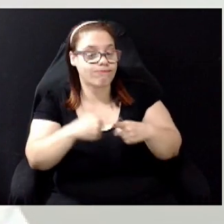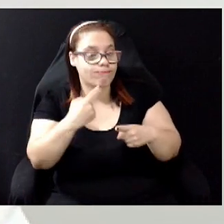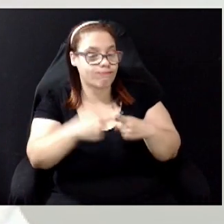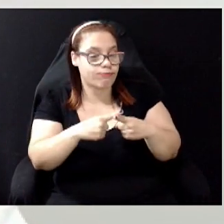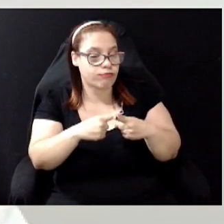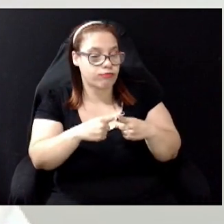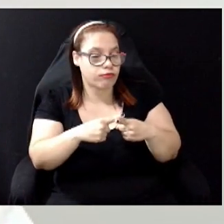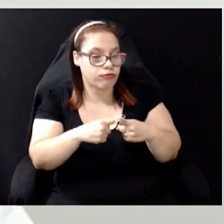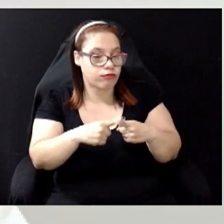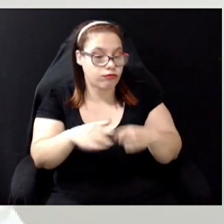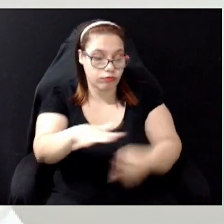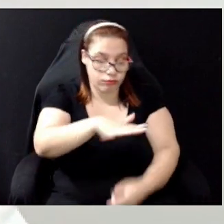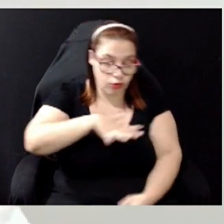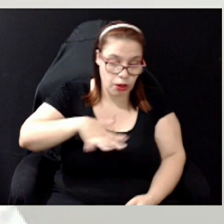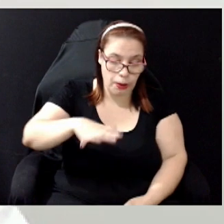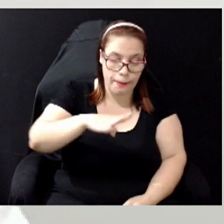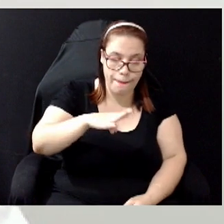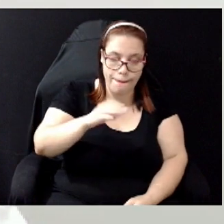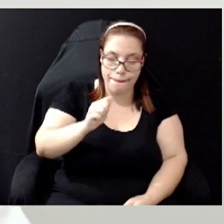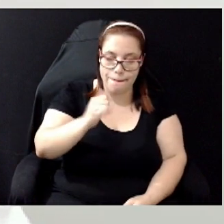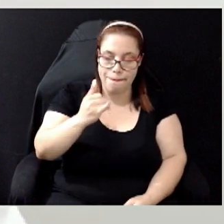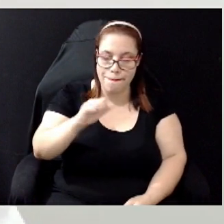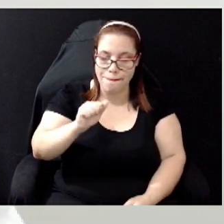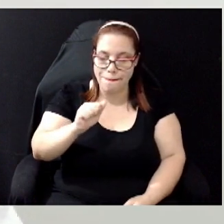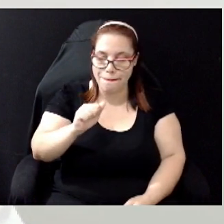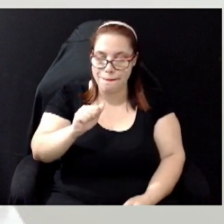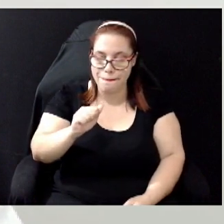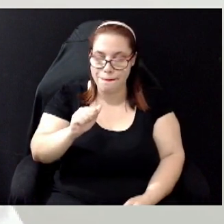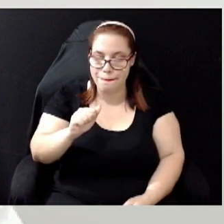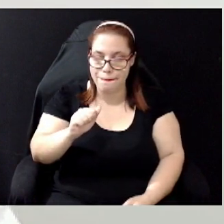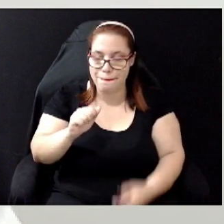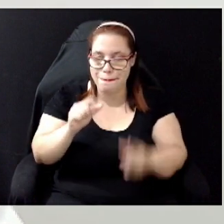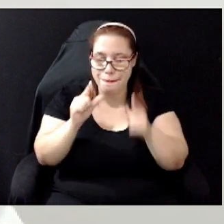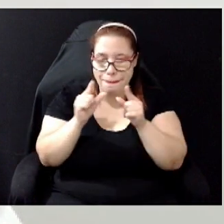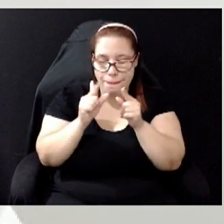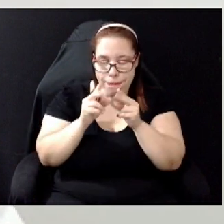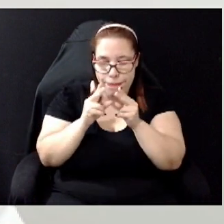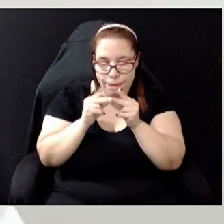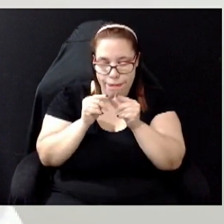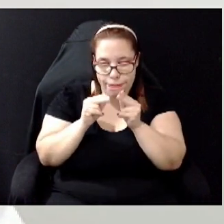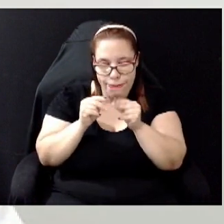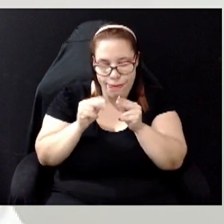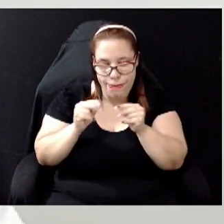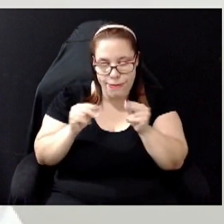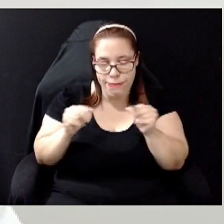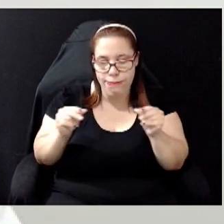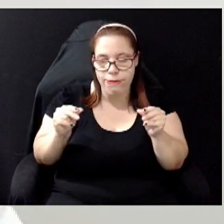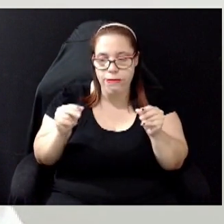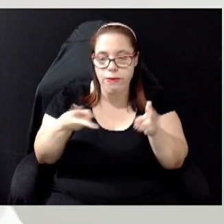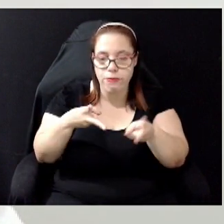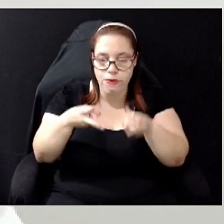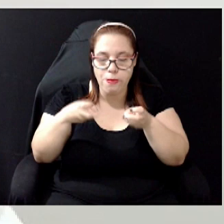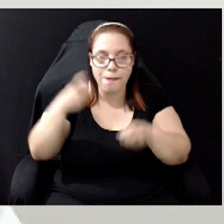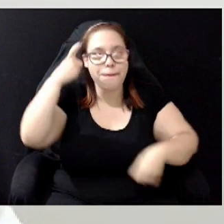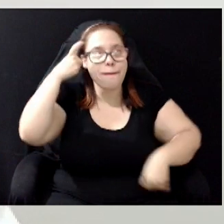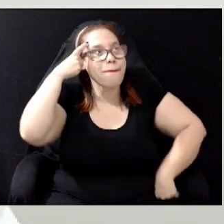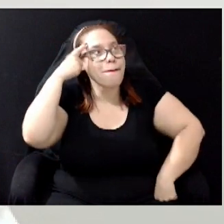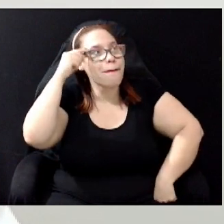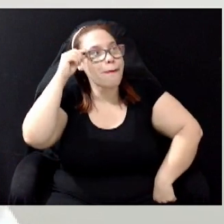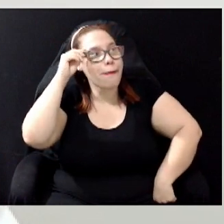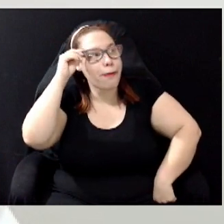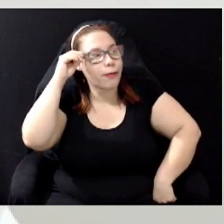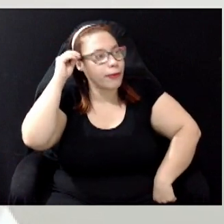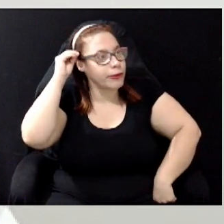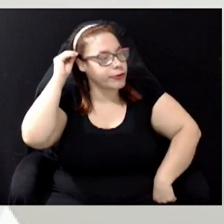porque a nossa região, a nossa bacia, é uma bacia de escassez. Então, se você pensar, a